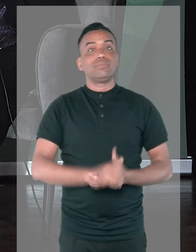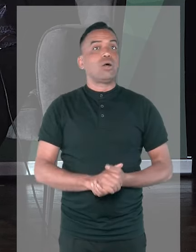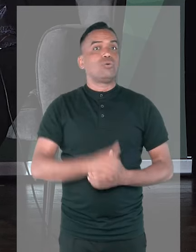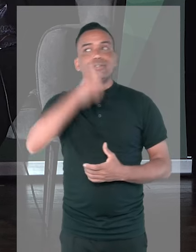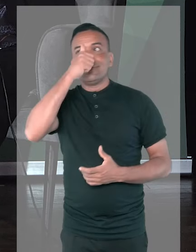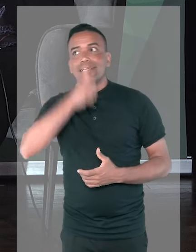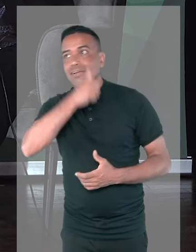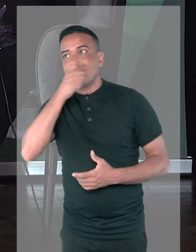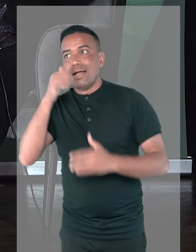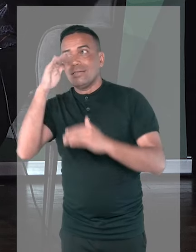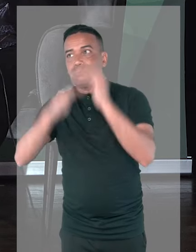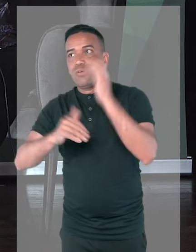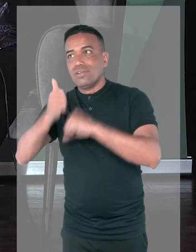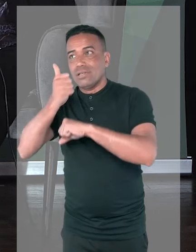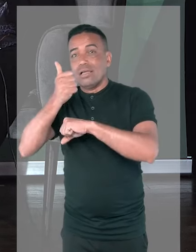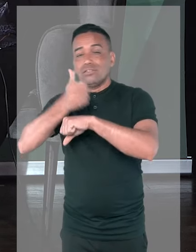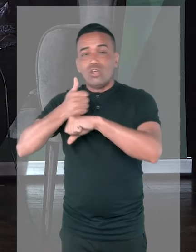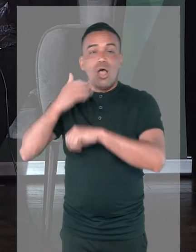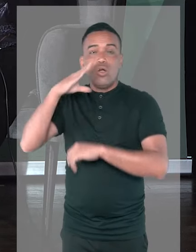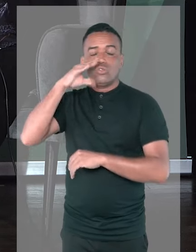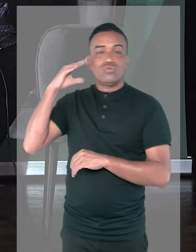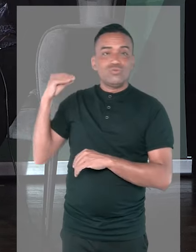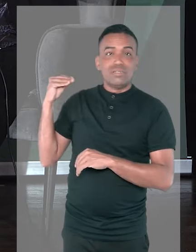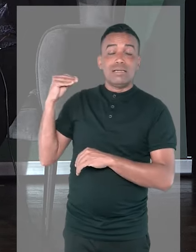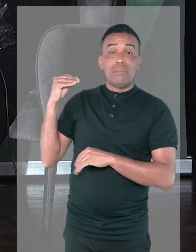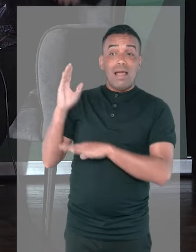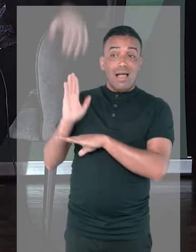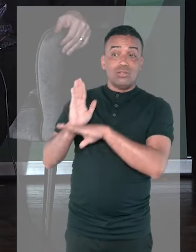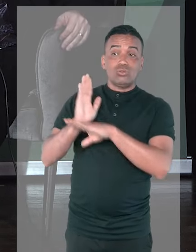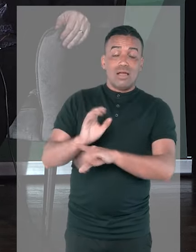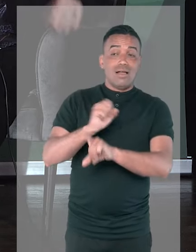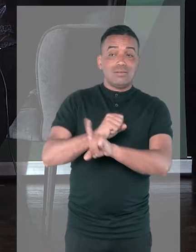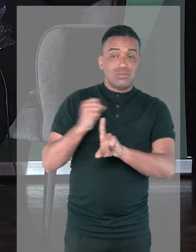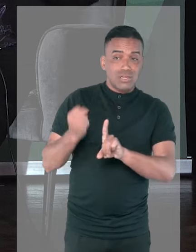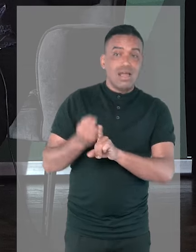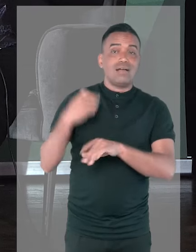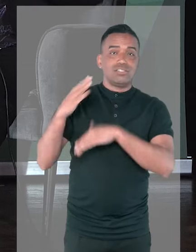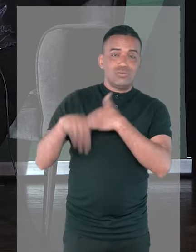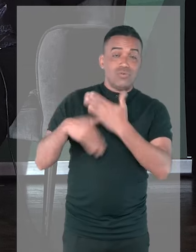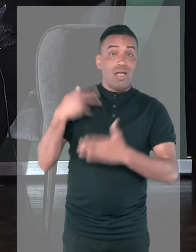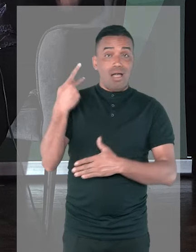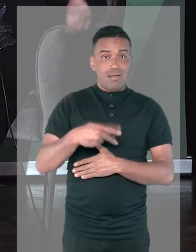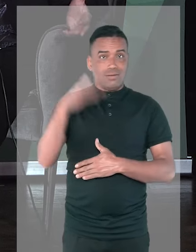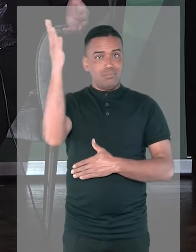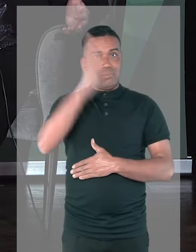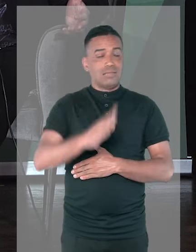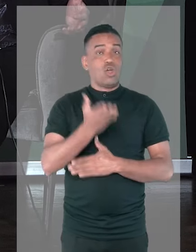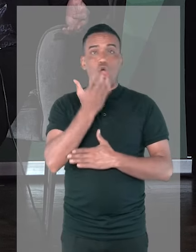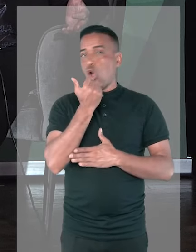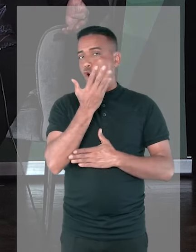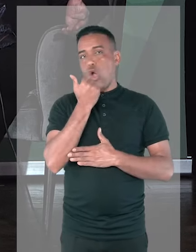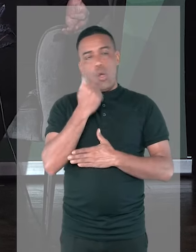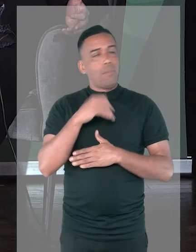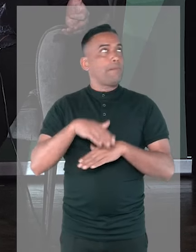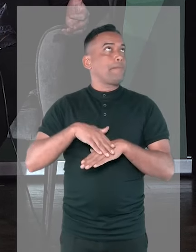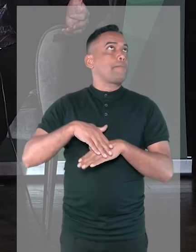que é essencial para fazer com que a sociedade continue a viver, e aqui no Brasil, por exemplo, a gente consome muita carne,